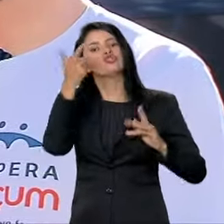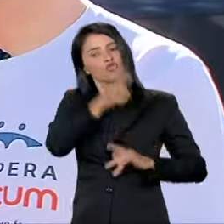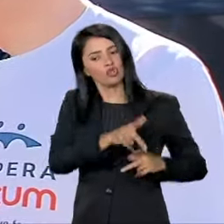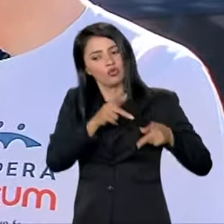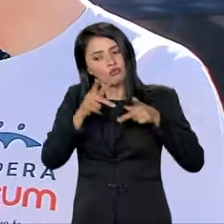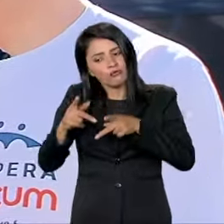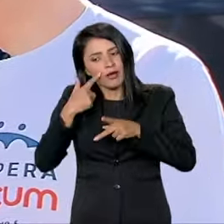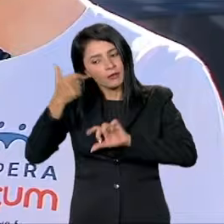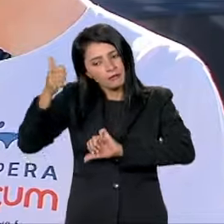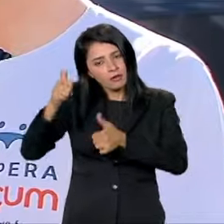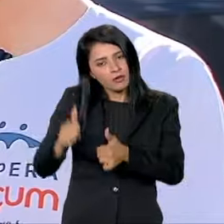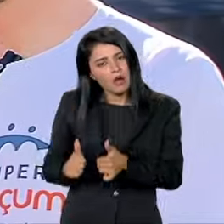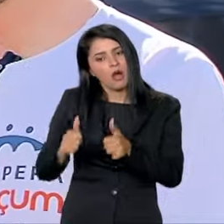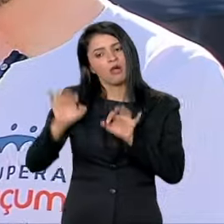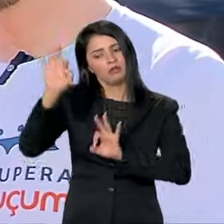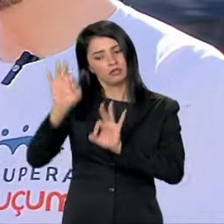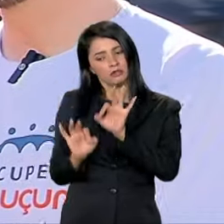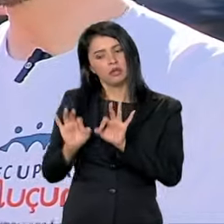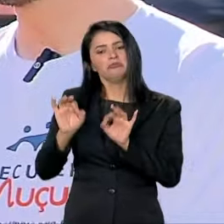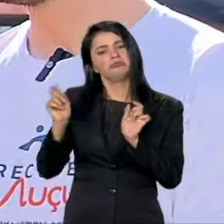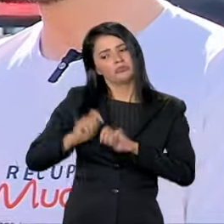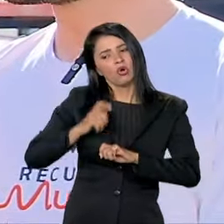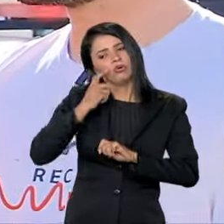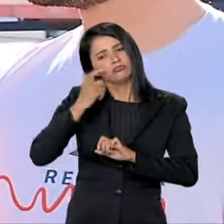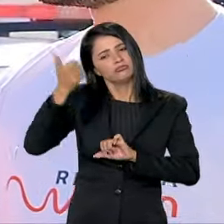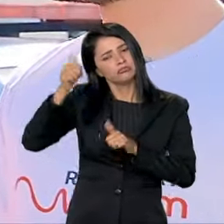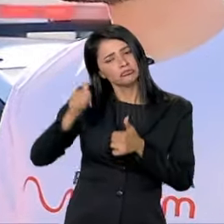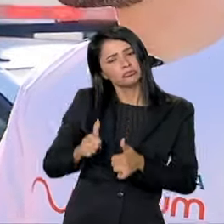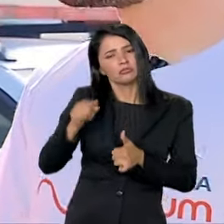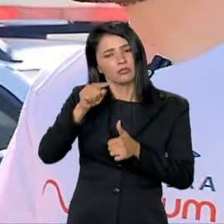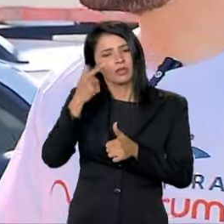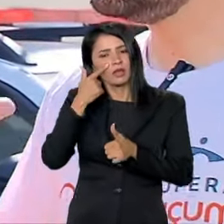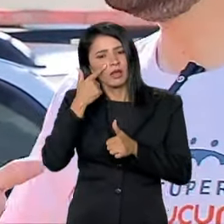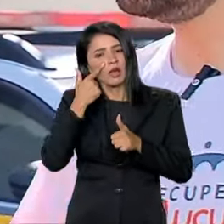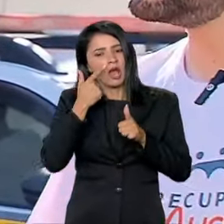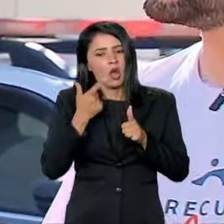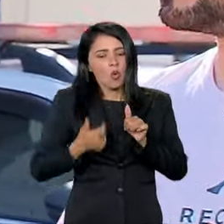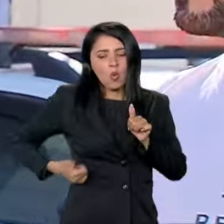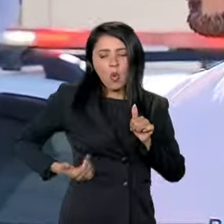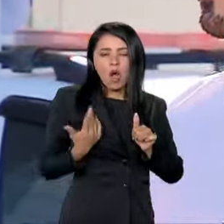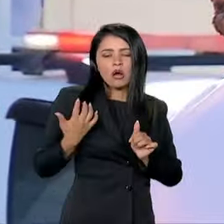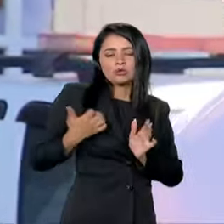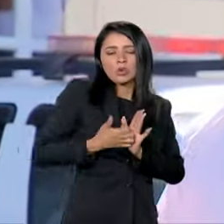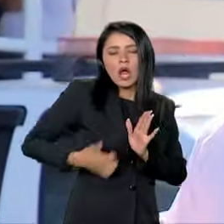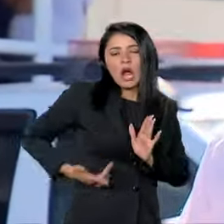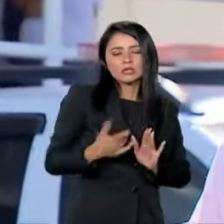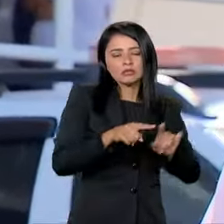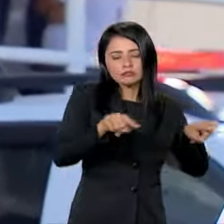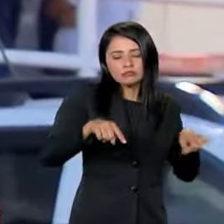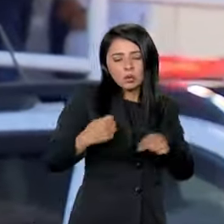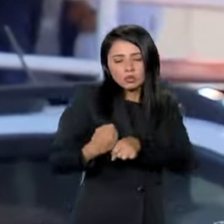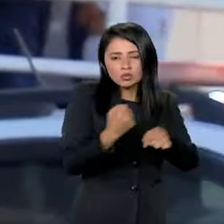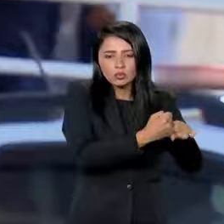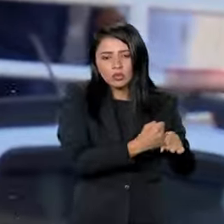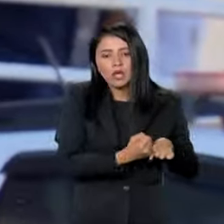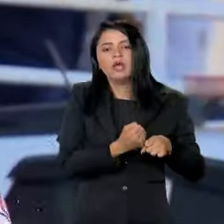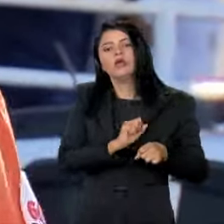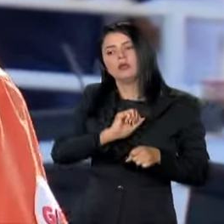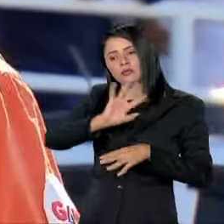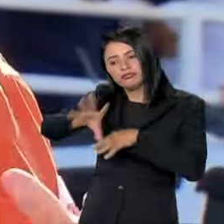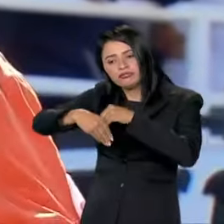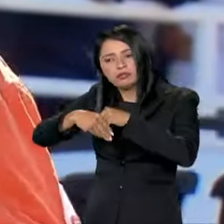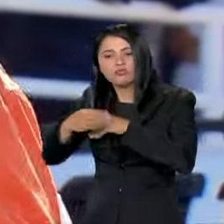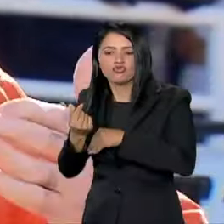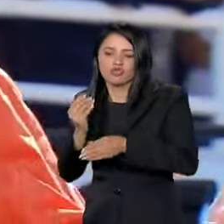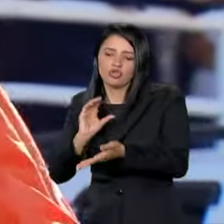acredito muito que é possível a gente reavaliar os custos do metro quadrado e incluir um recurso para que a gente possa ajudar o prefeito a